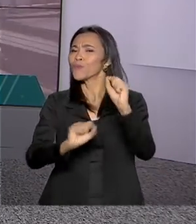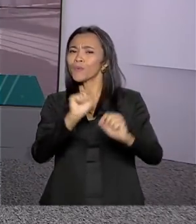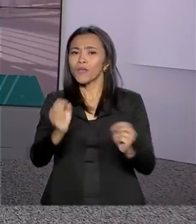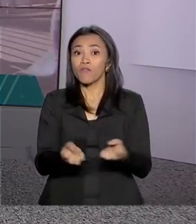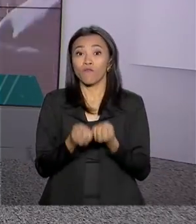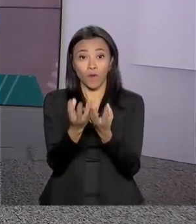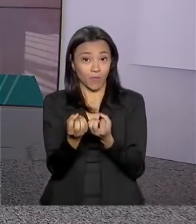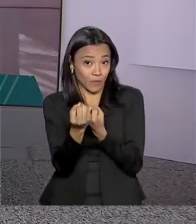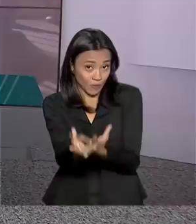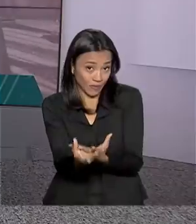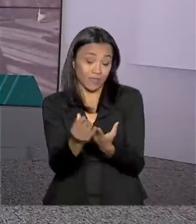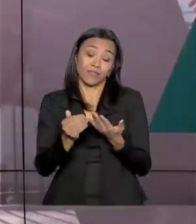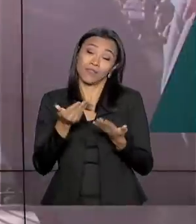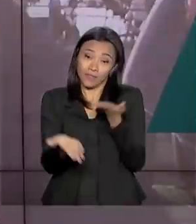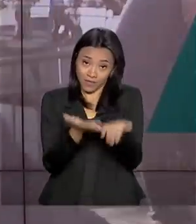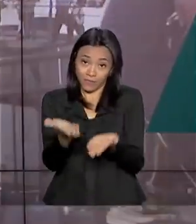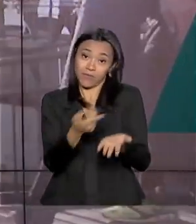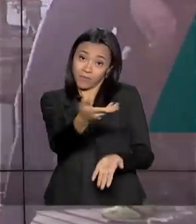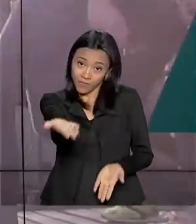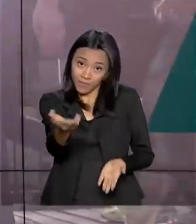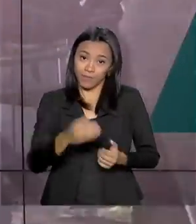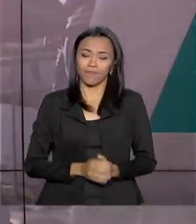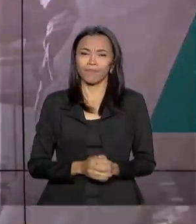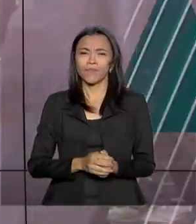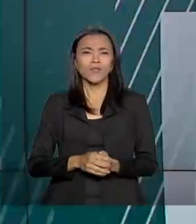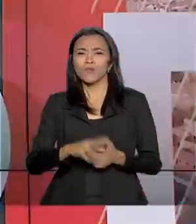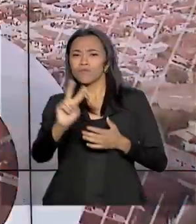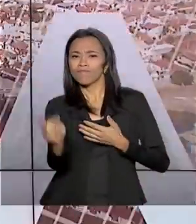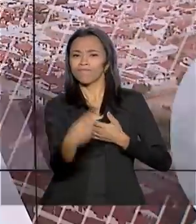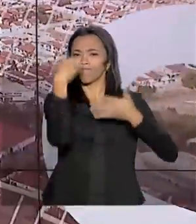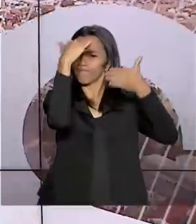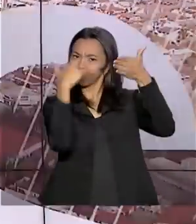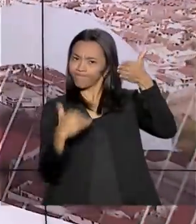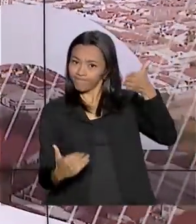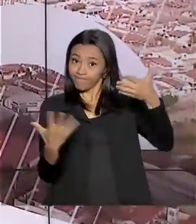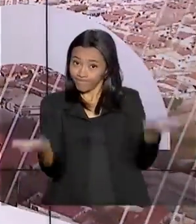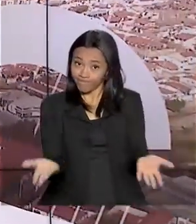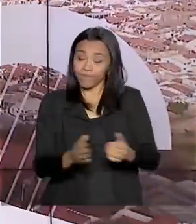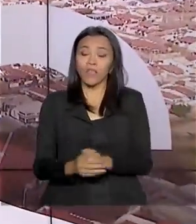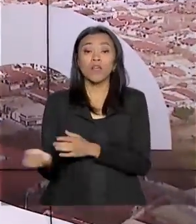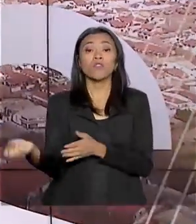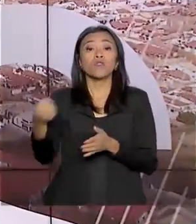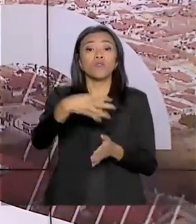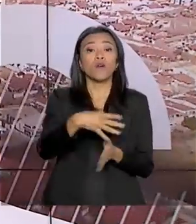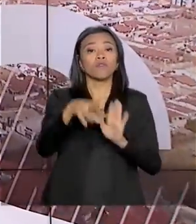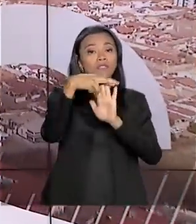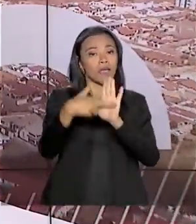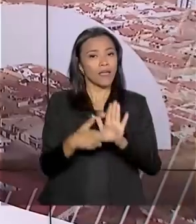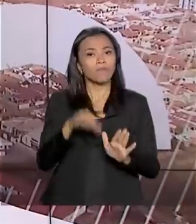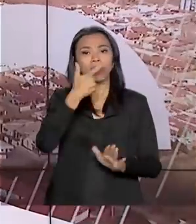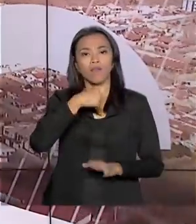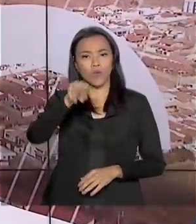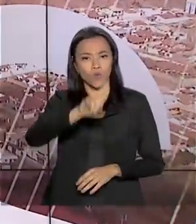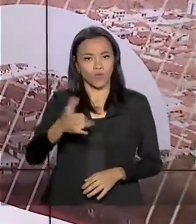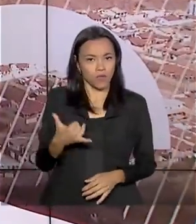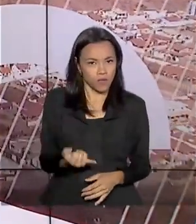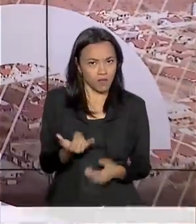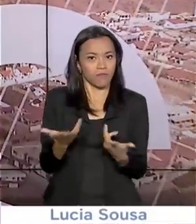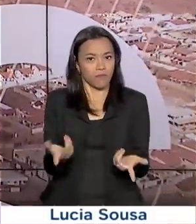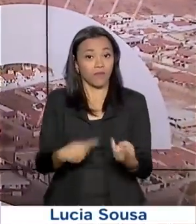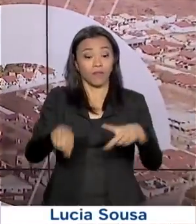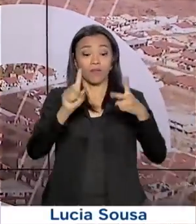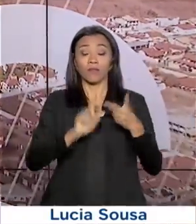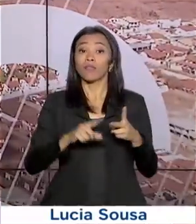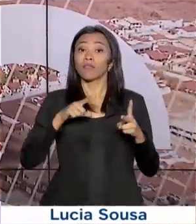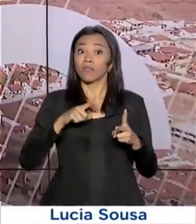muita informação e serviço pra você confira os destaques desta edição novas regras para atiradores e caçadores decreto